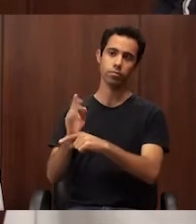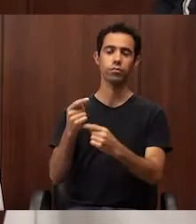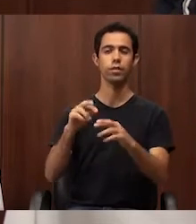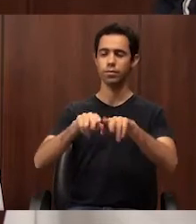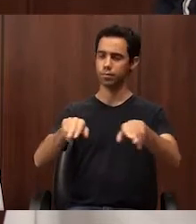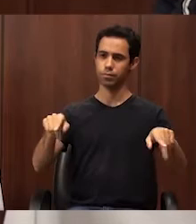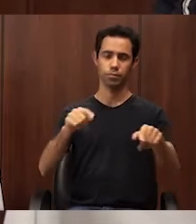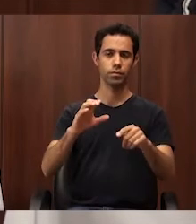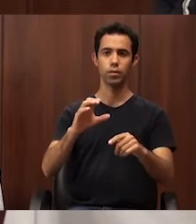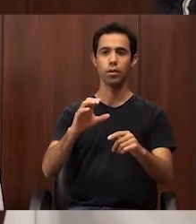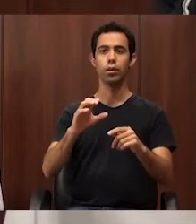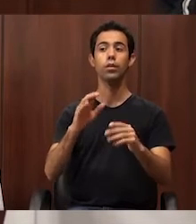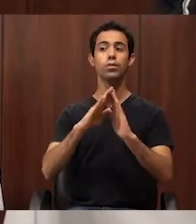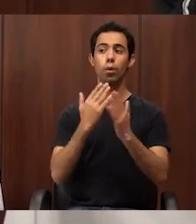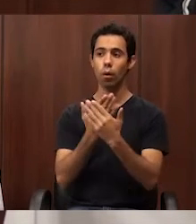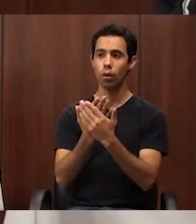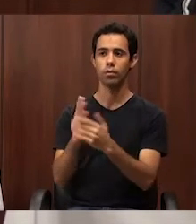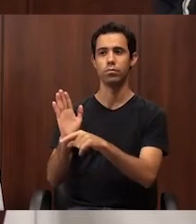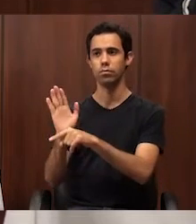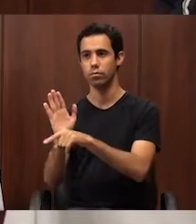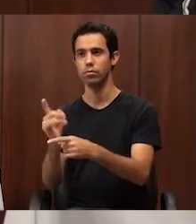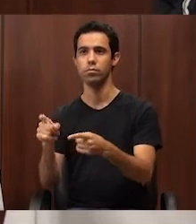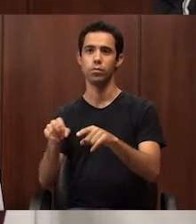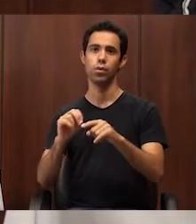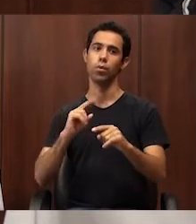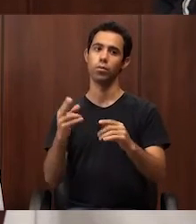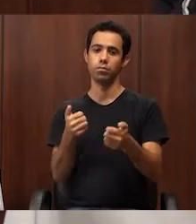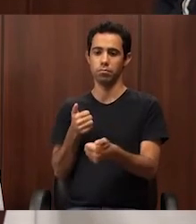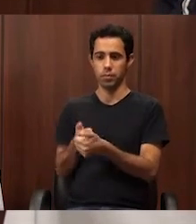escola, que tenha um apoio na escola perto da casa,